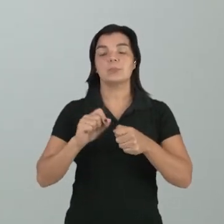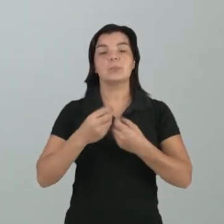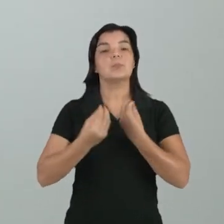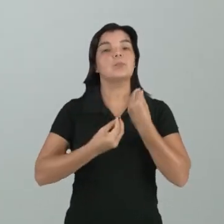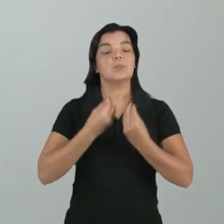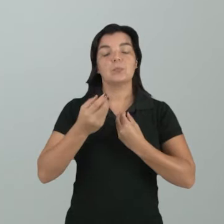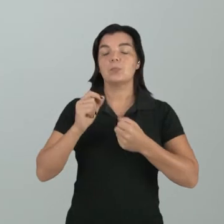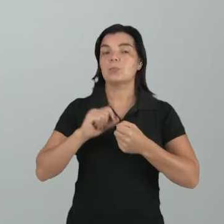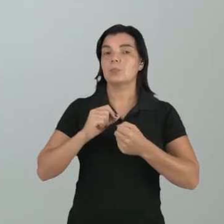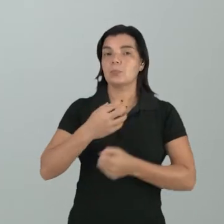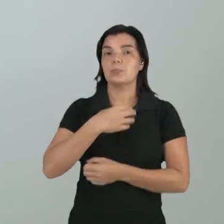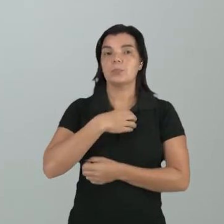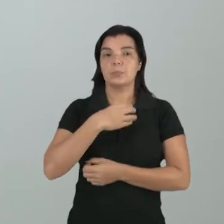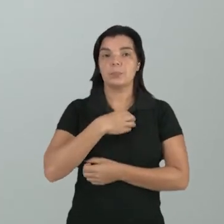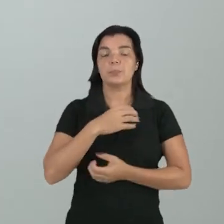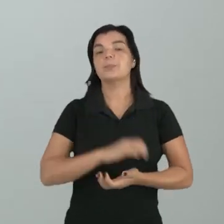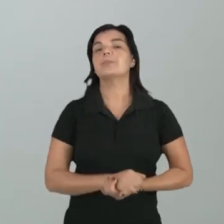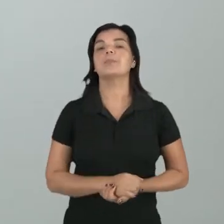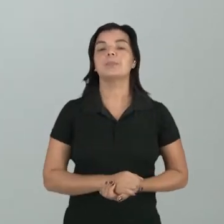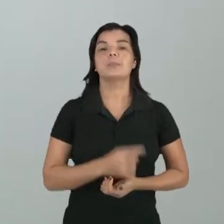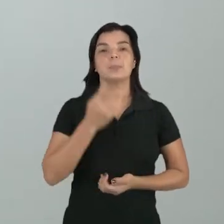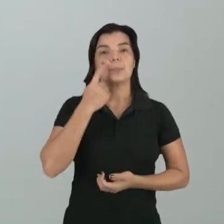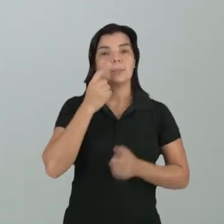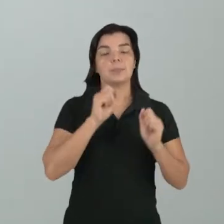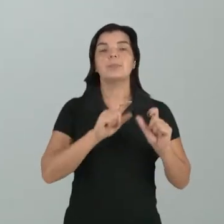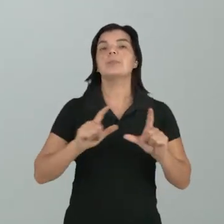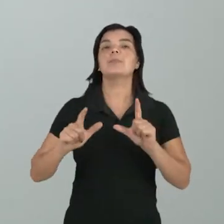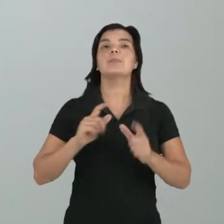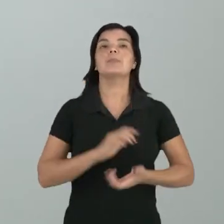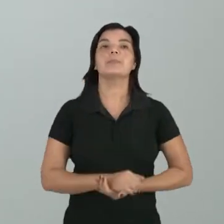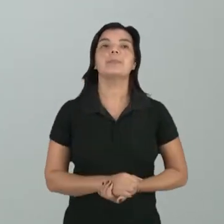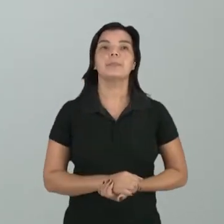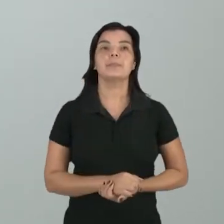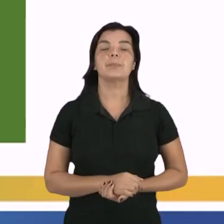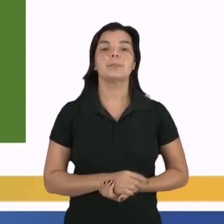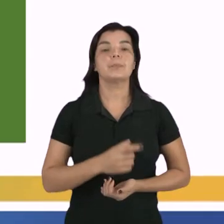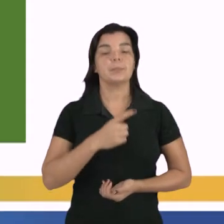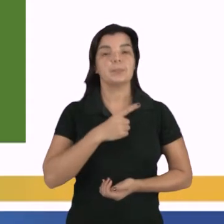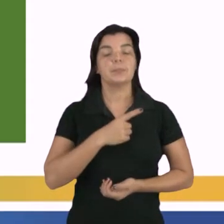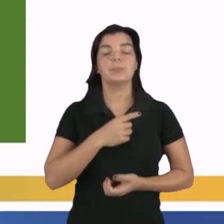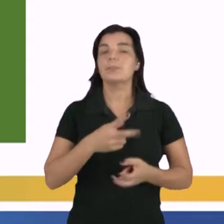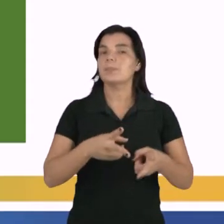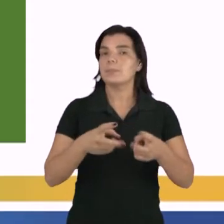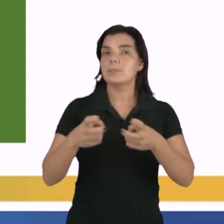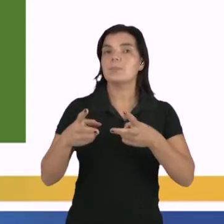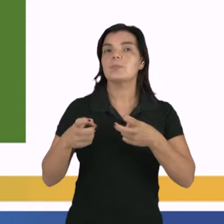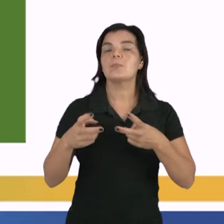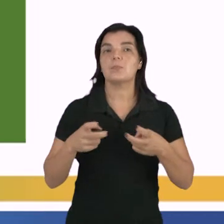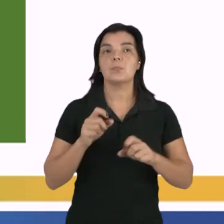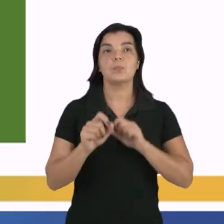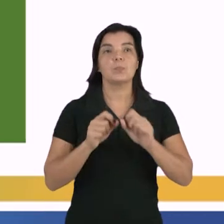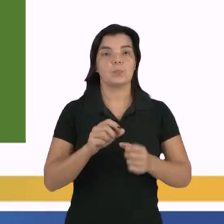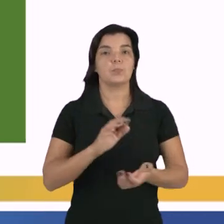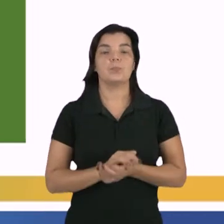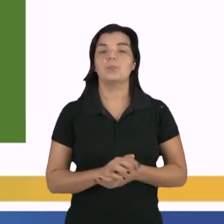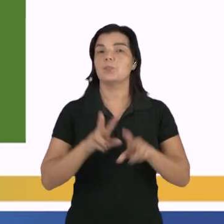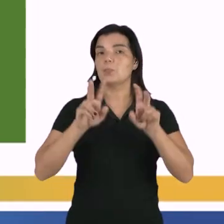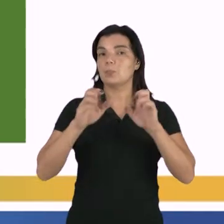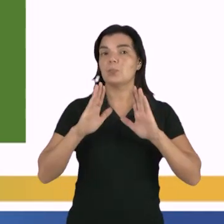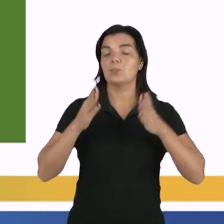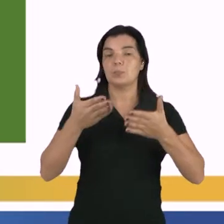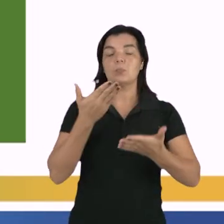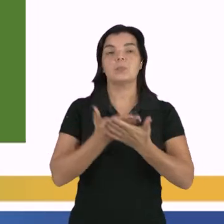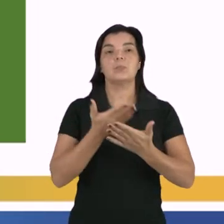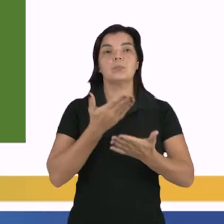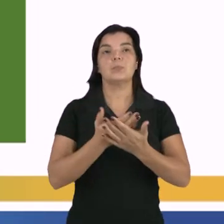fazer, como eu devo agir. Ó, vamos olhar a nossa próxima imagem, onde a gente vai explorar bem o que é o tema central